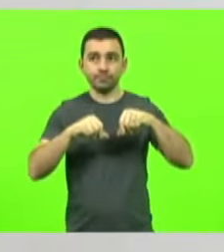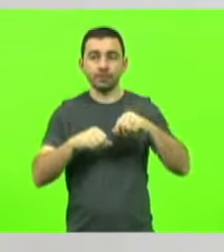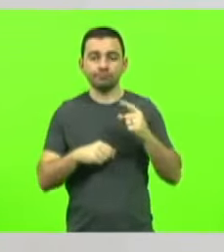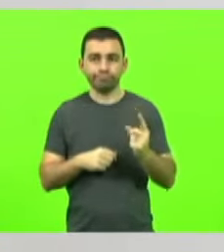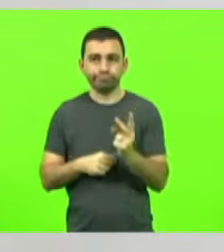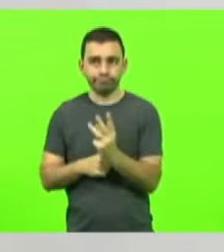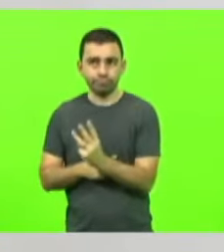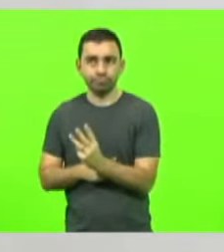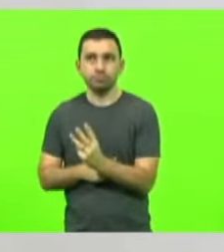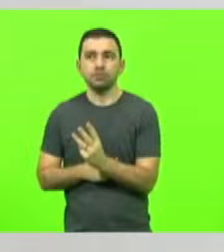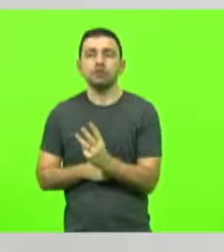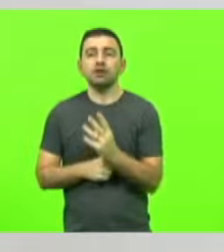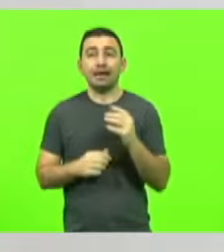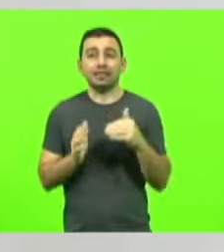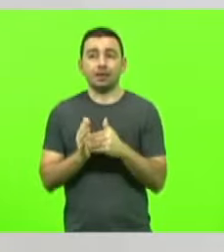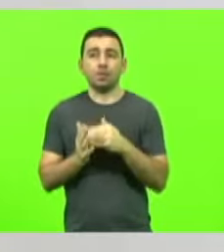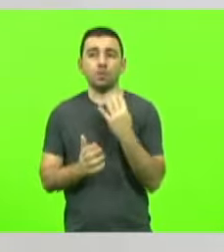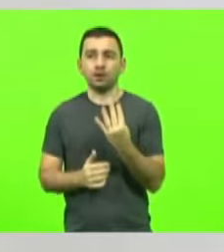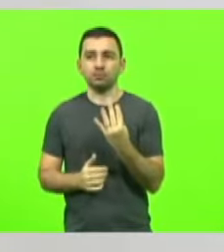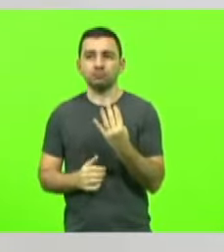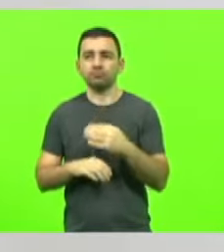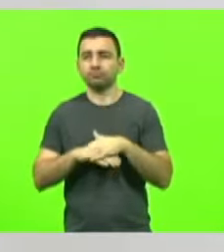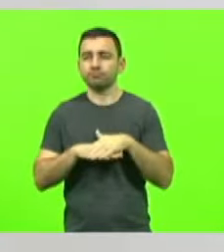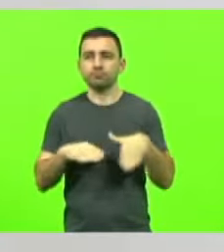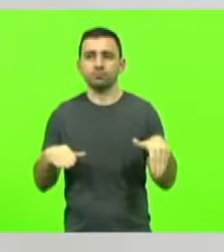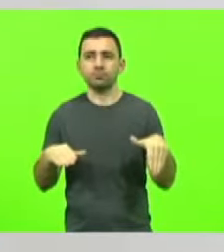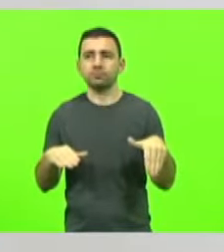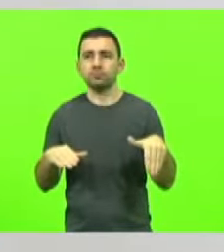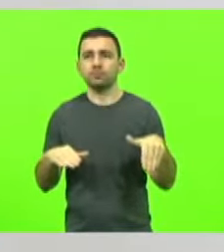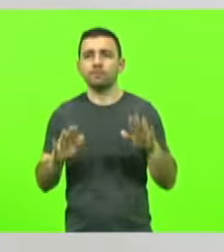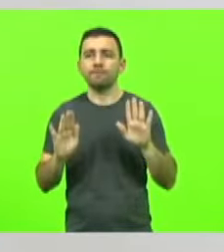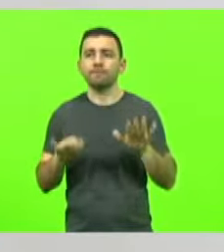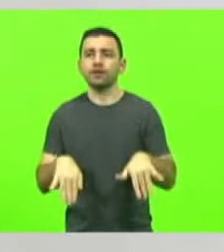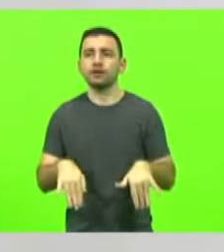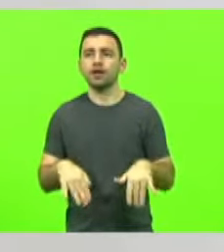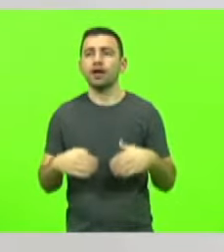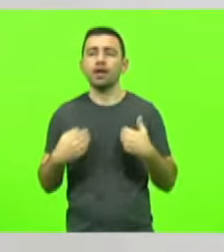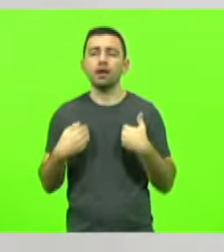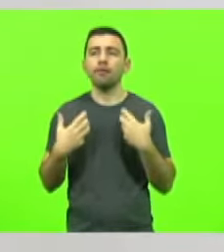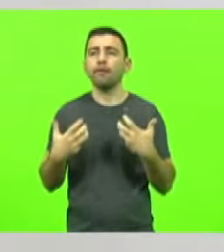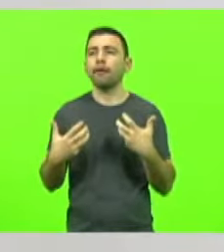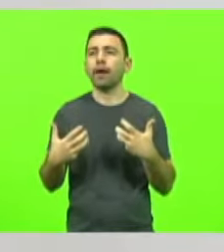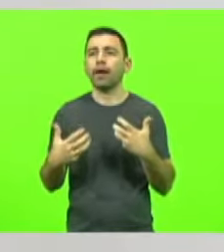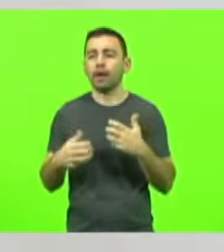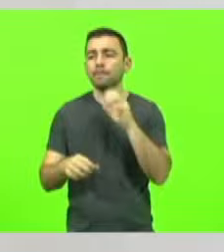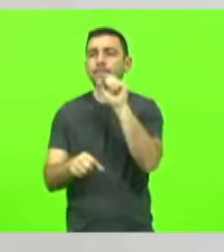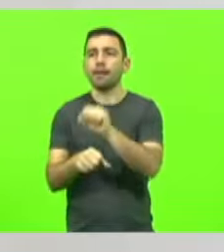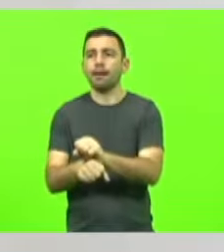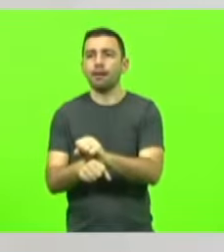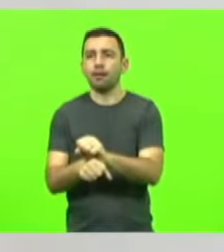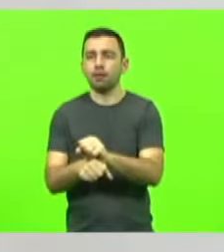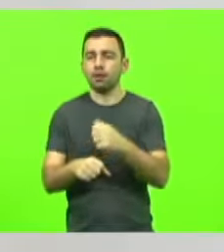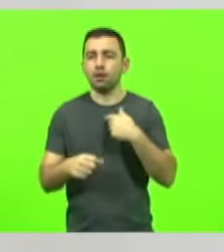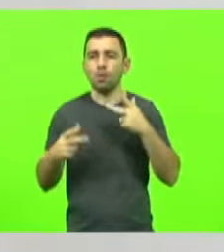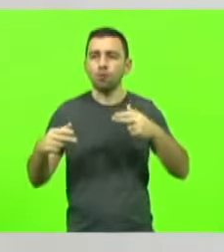lote 4. Ponto. Fim. Ah, eu gostaria de intervir politicamente nisso. Tudo